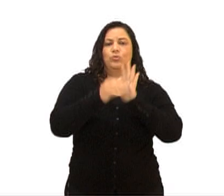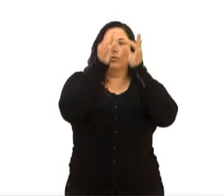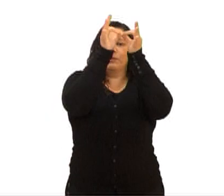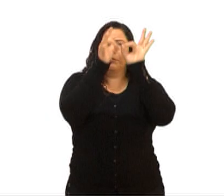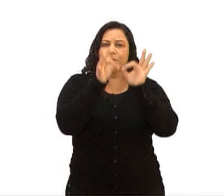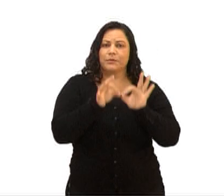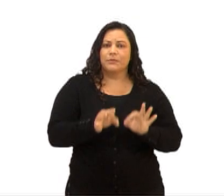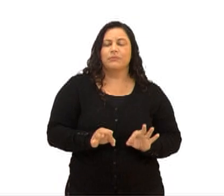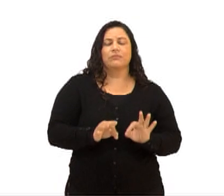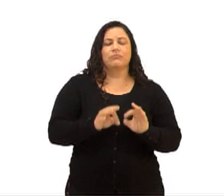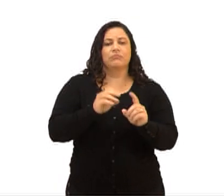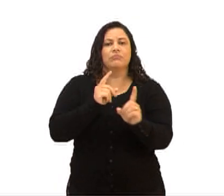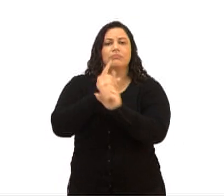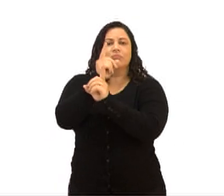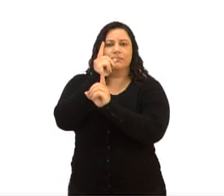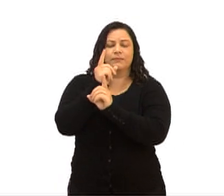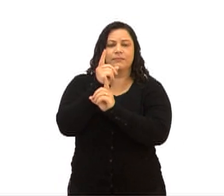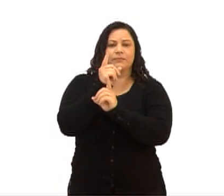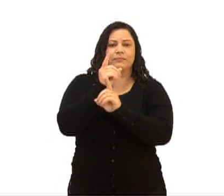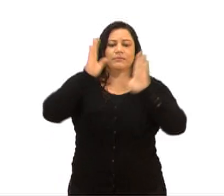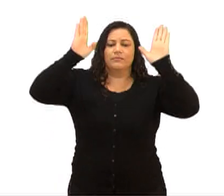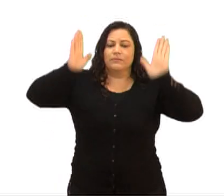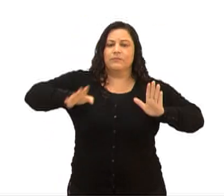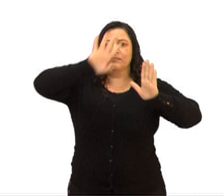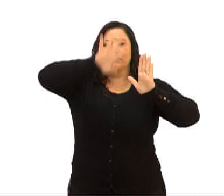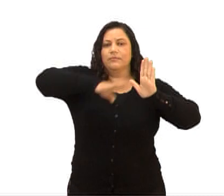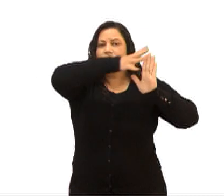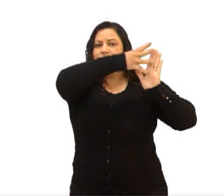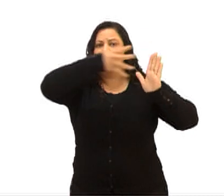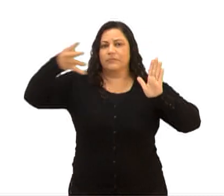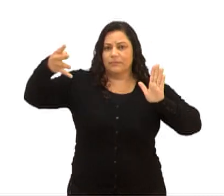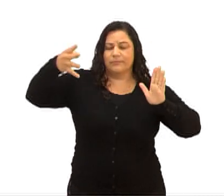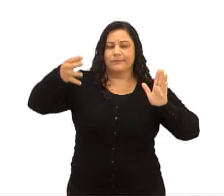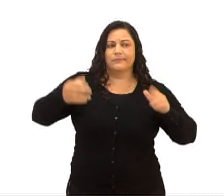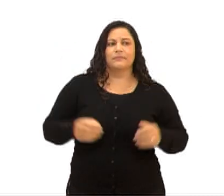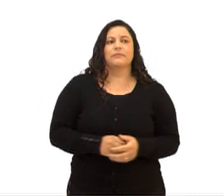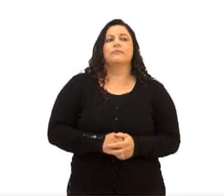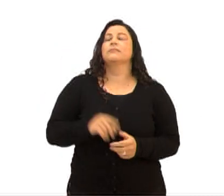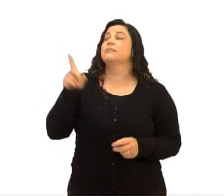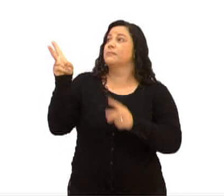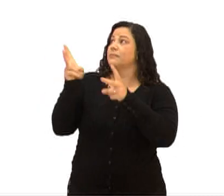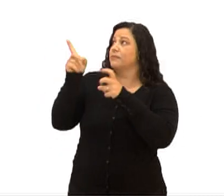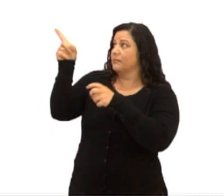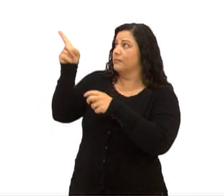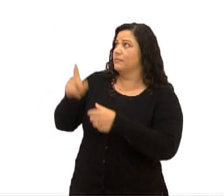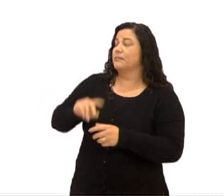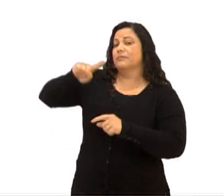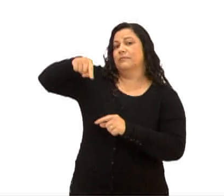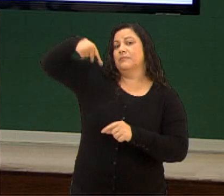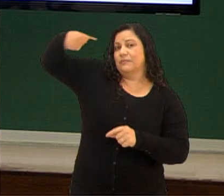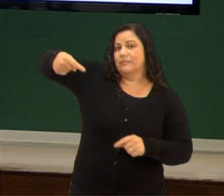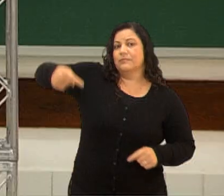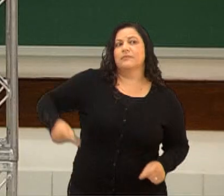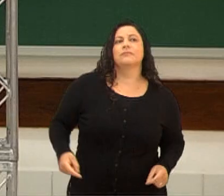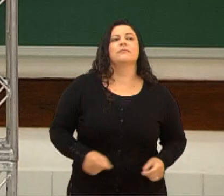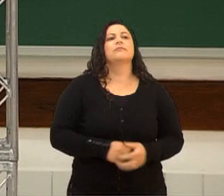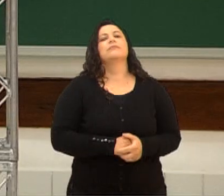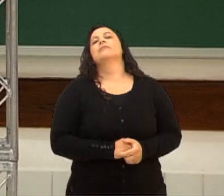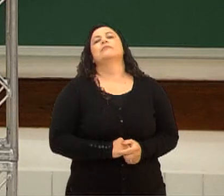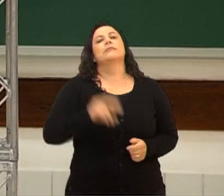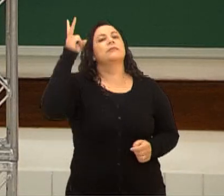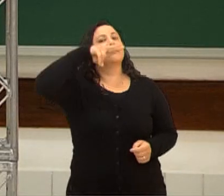matriz dos cofatores, tá certo? Olha lá, a matriz dos cofatores, certo? Agora, próximo passo. Então,